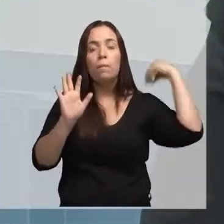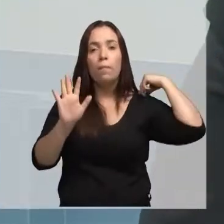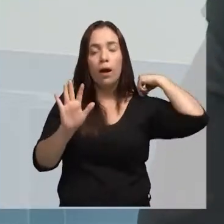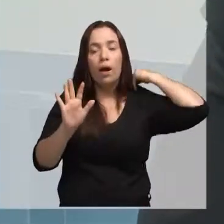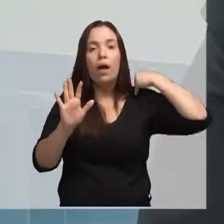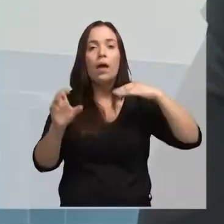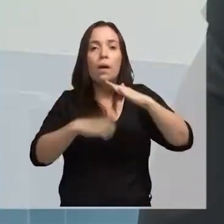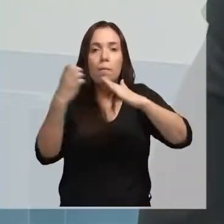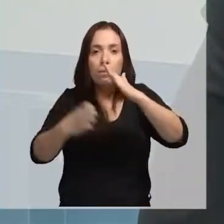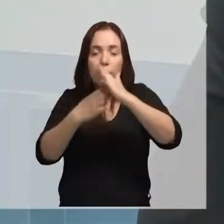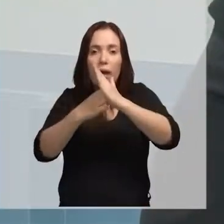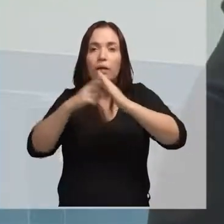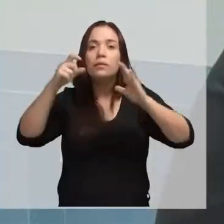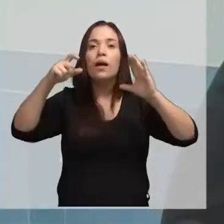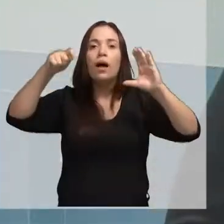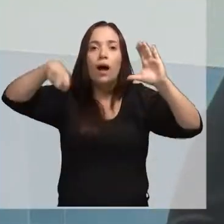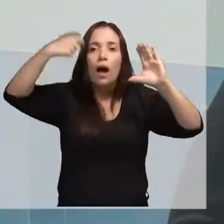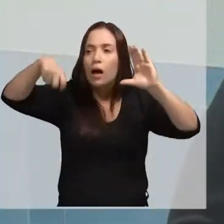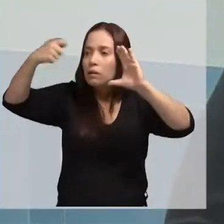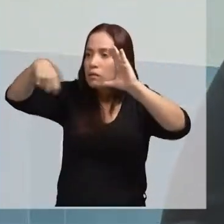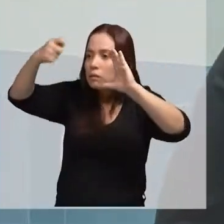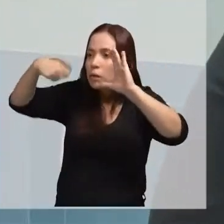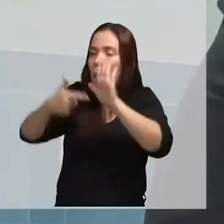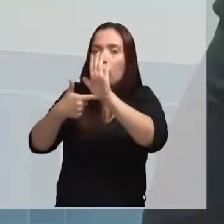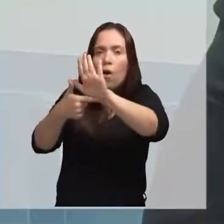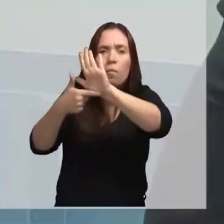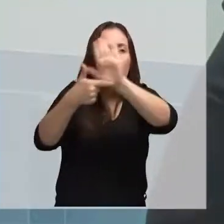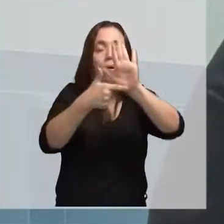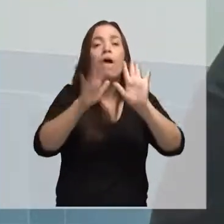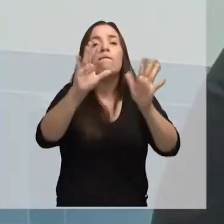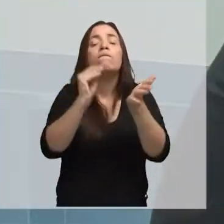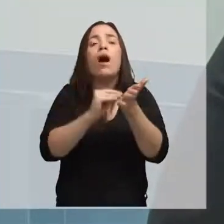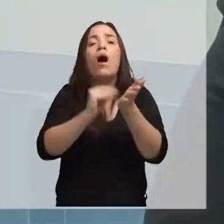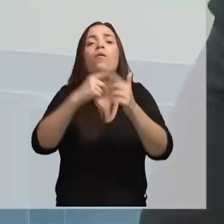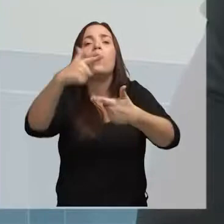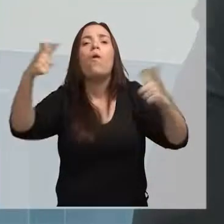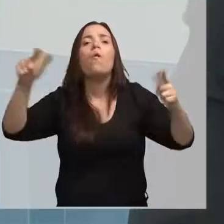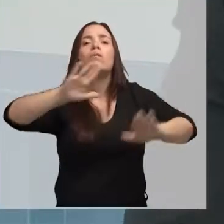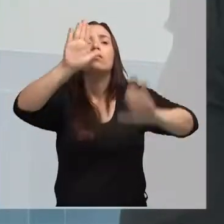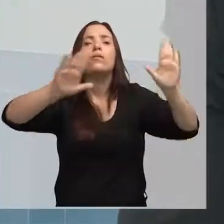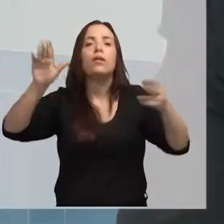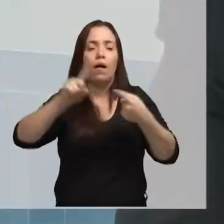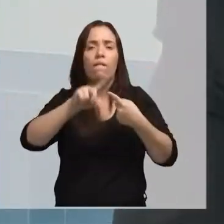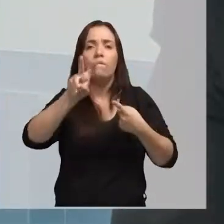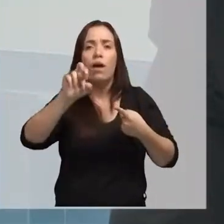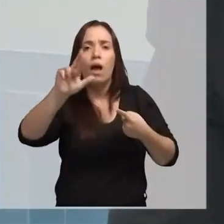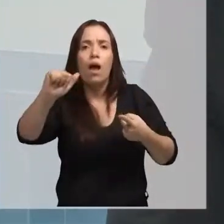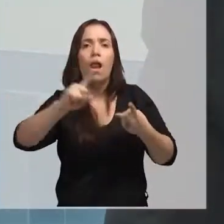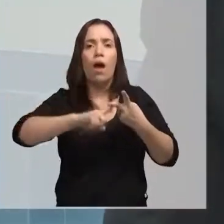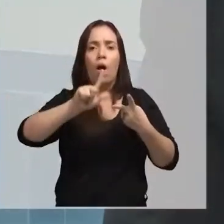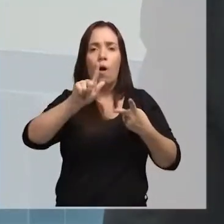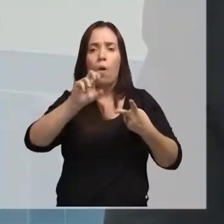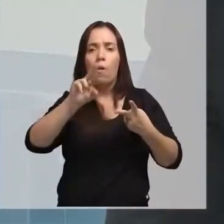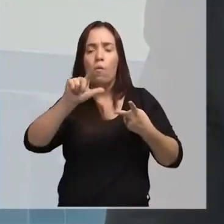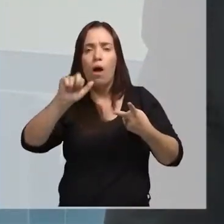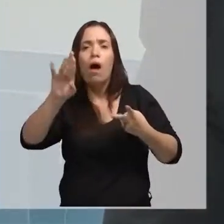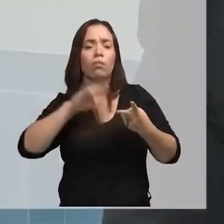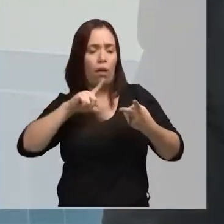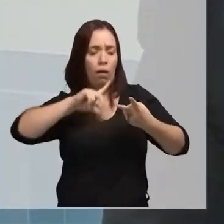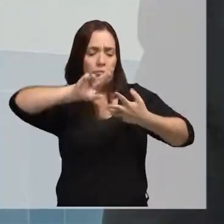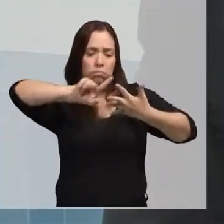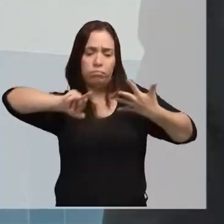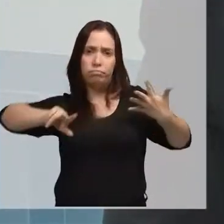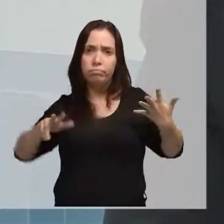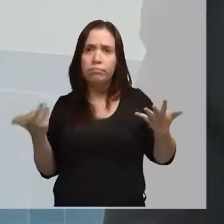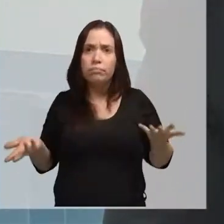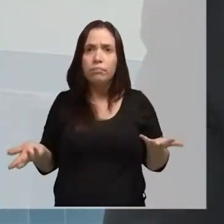cobrem o dia dele. Mas não cobre o dia da Vera, não cobre o dia do Goulart. O próprio bolso. O que eu estou exigindo aqui é o que você estaria